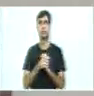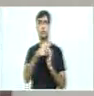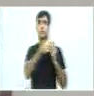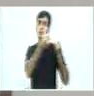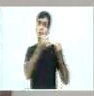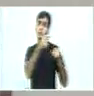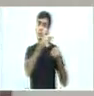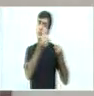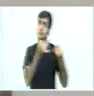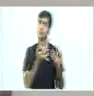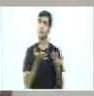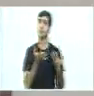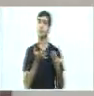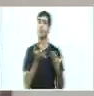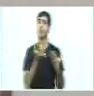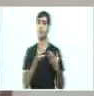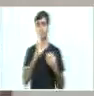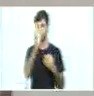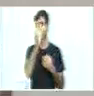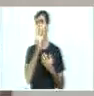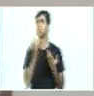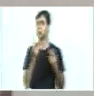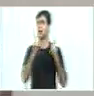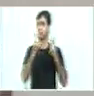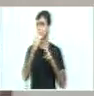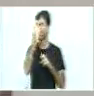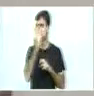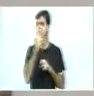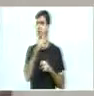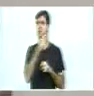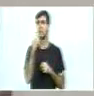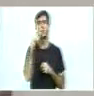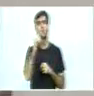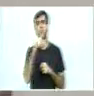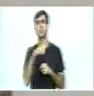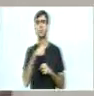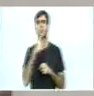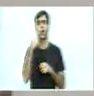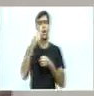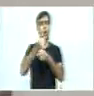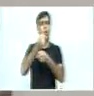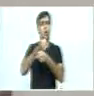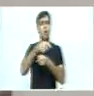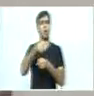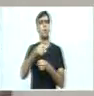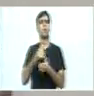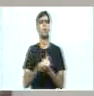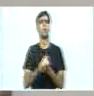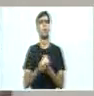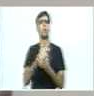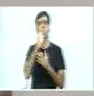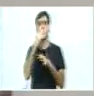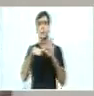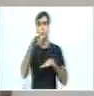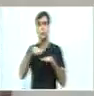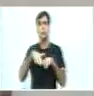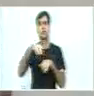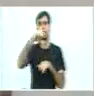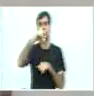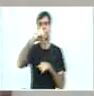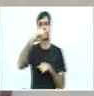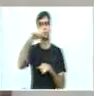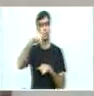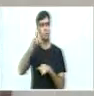falando aqui de um caso seríssimo. O senhor viu uma obra que foi avaliada em 90